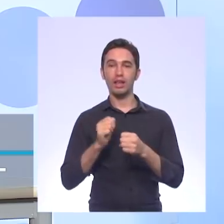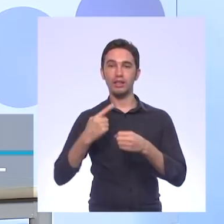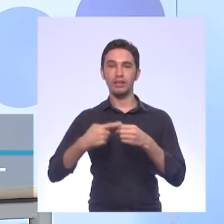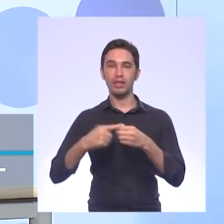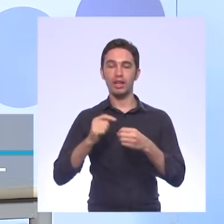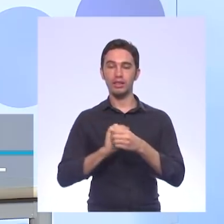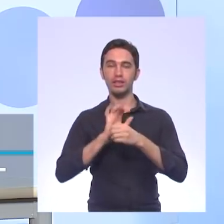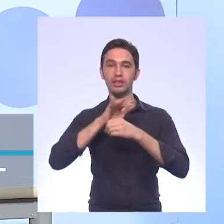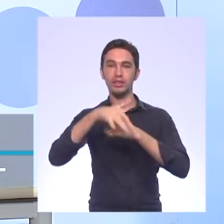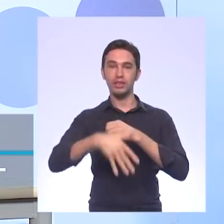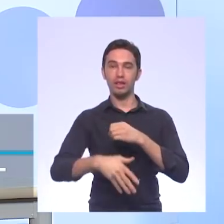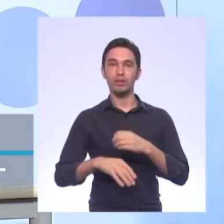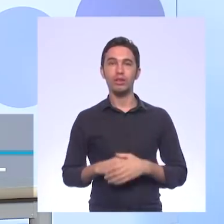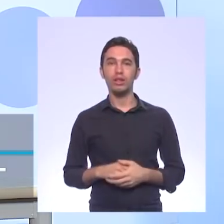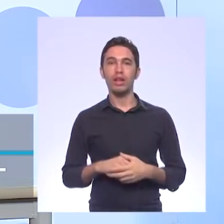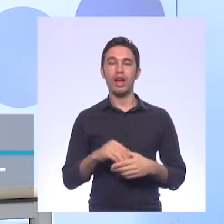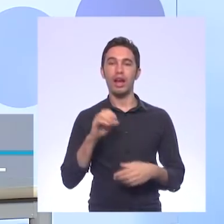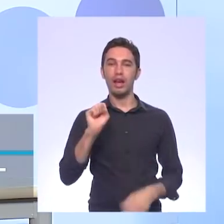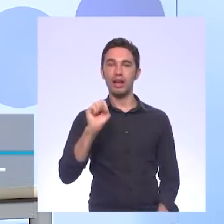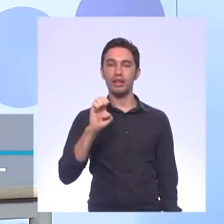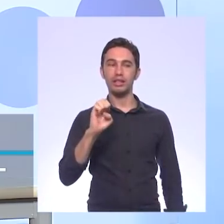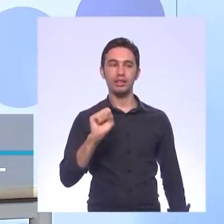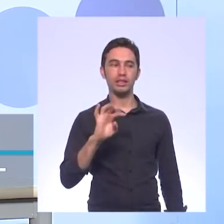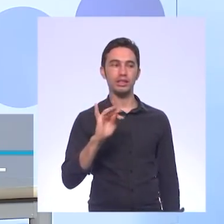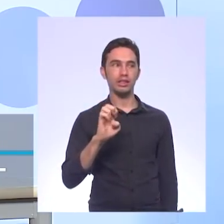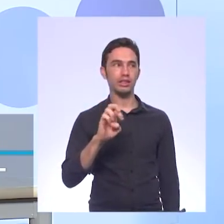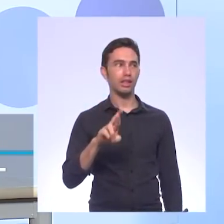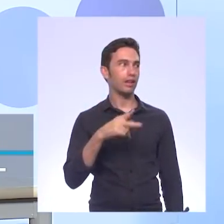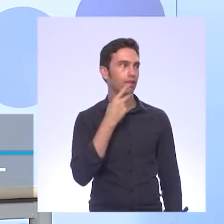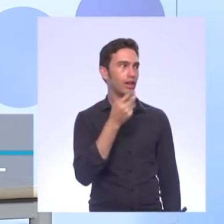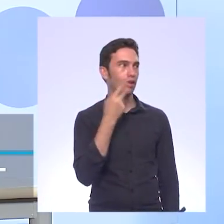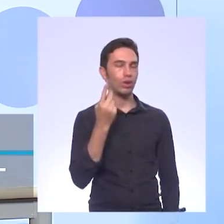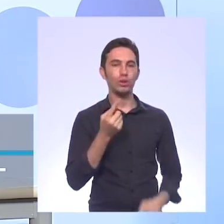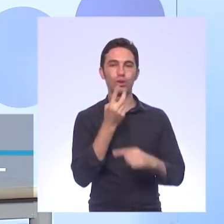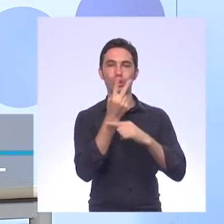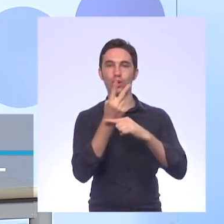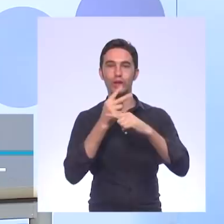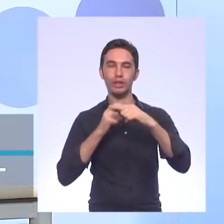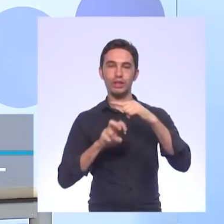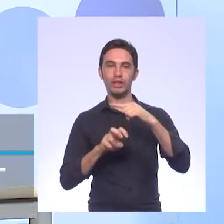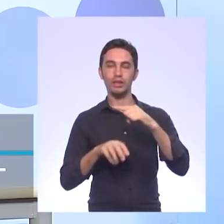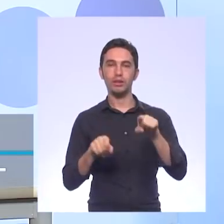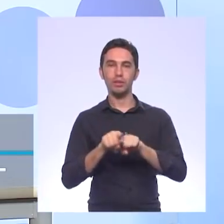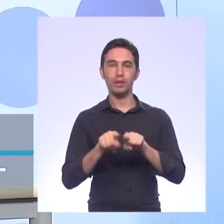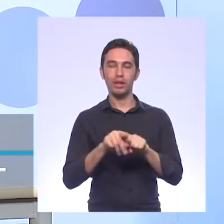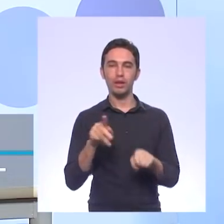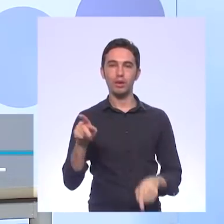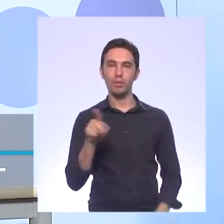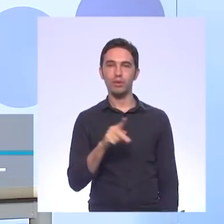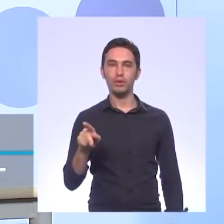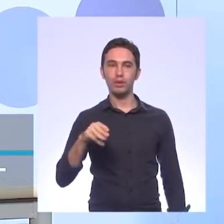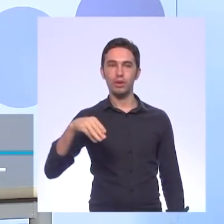respondeu é 25 se o Guilherme também é professor Marcos Roberto também de cor como dois